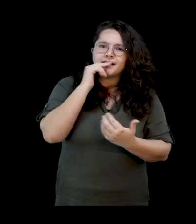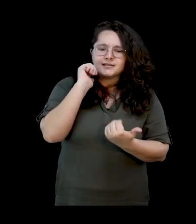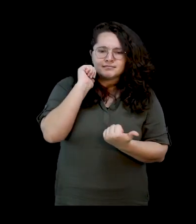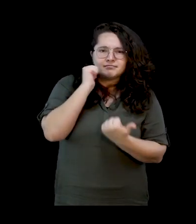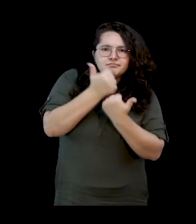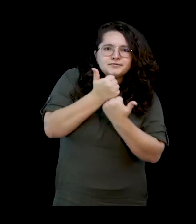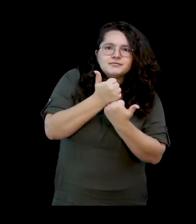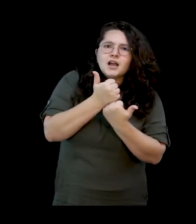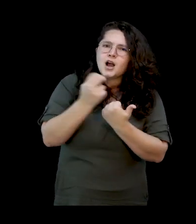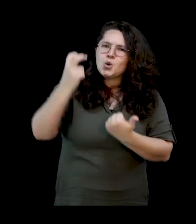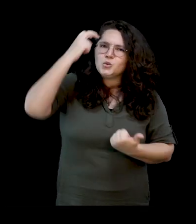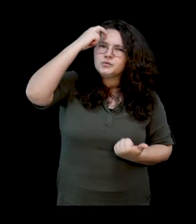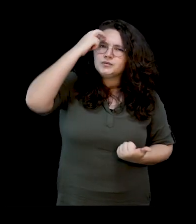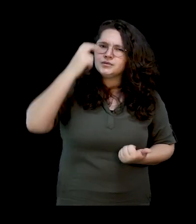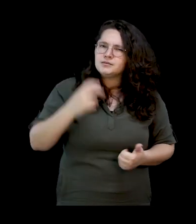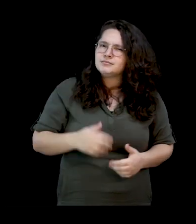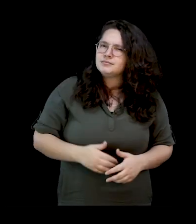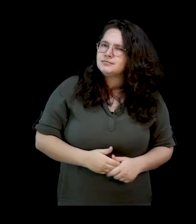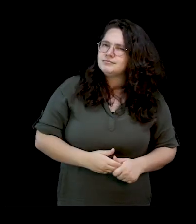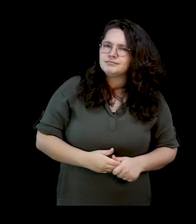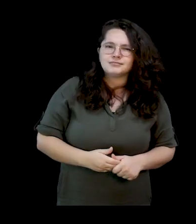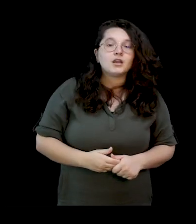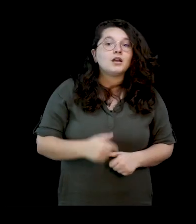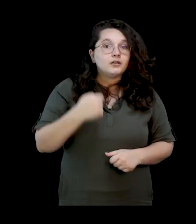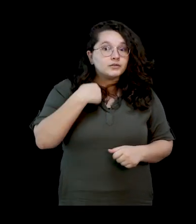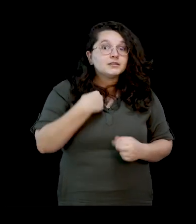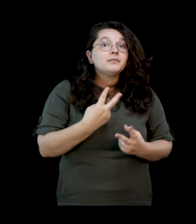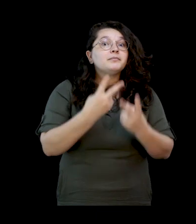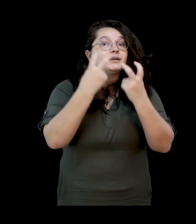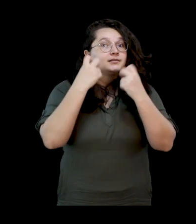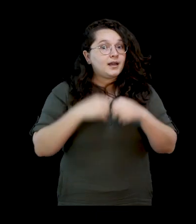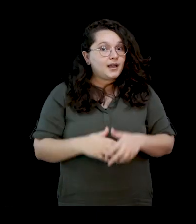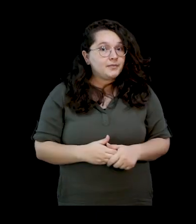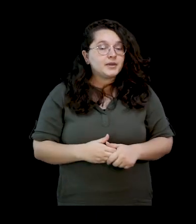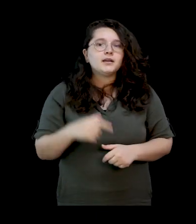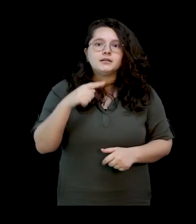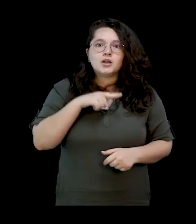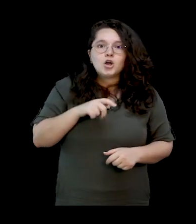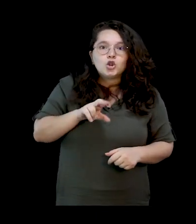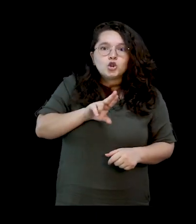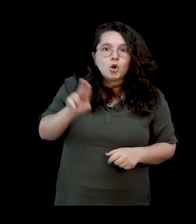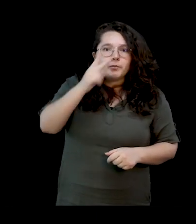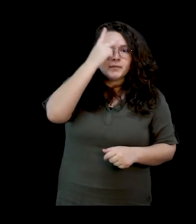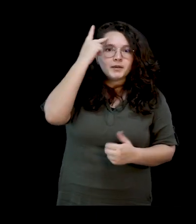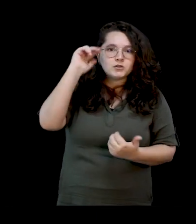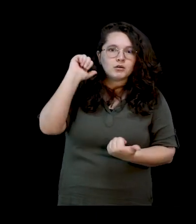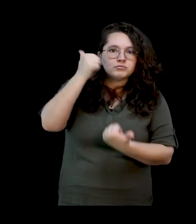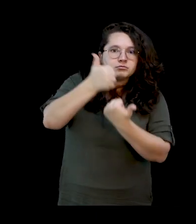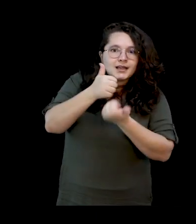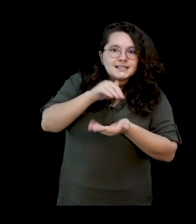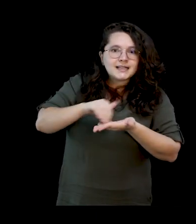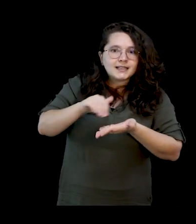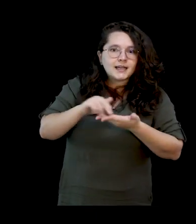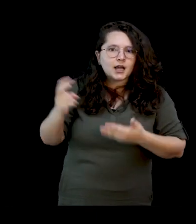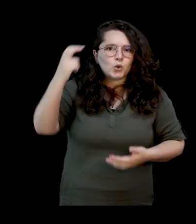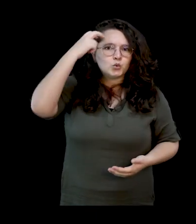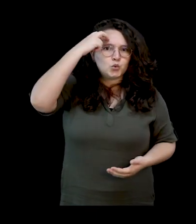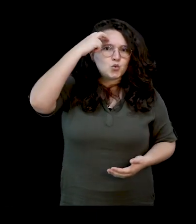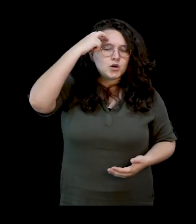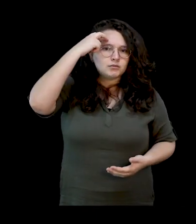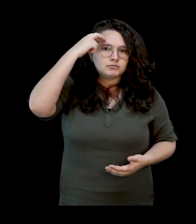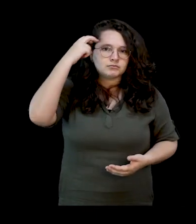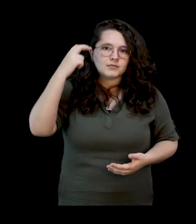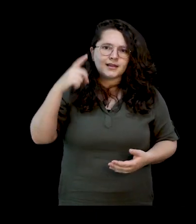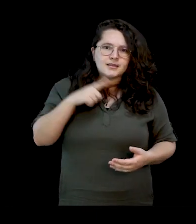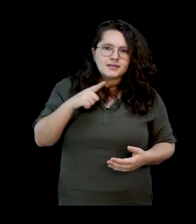surgindo como um substituto para a cultura. Você vê isso claramente na redominação de secretarias de cultura, aqui